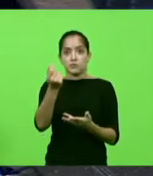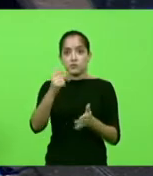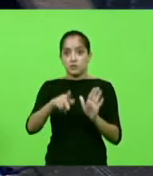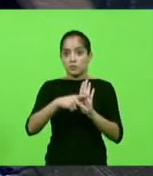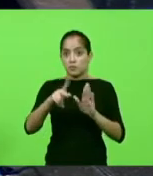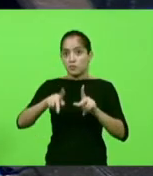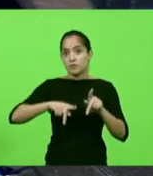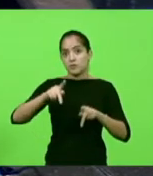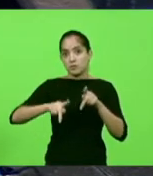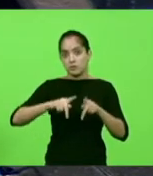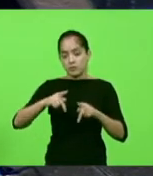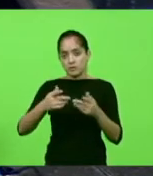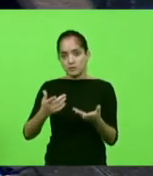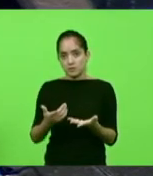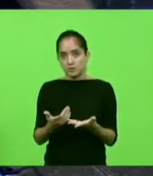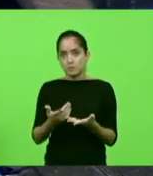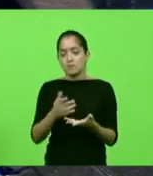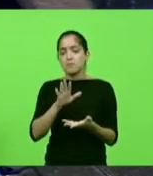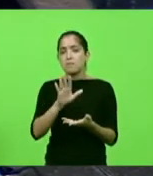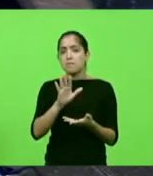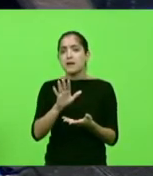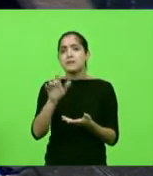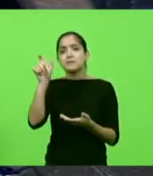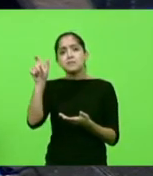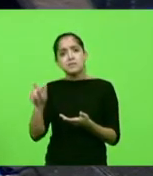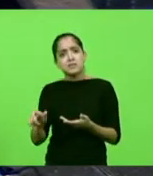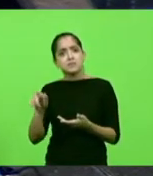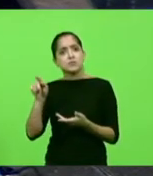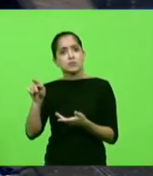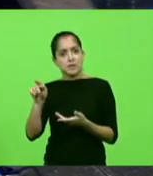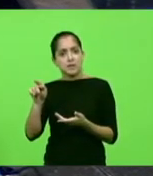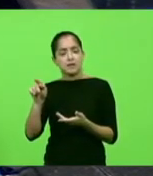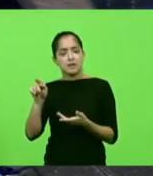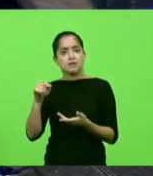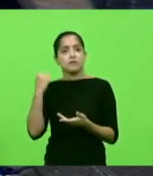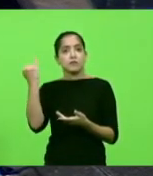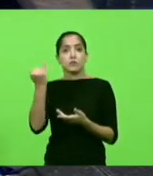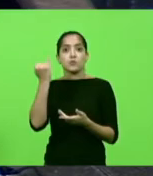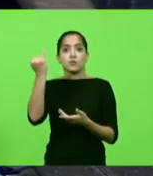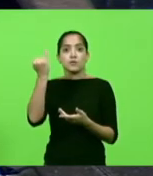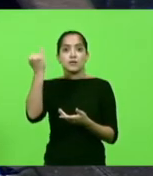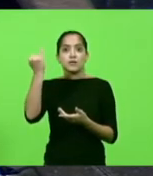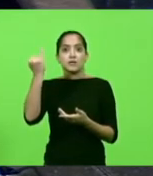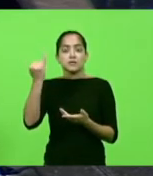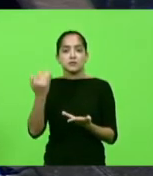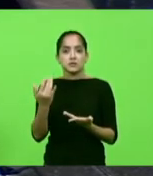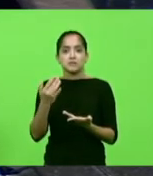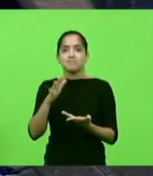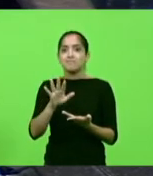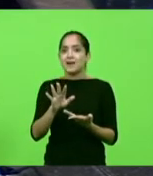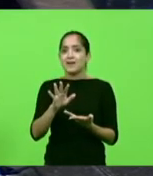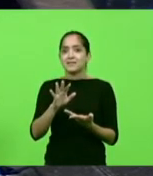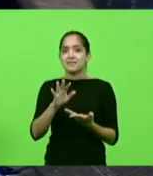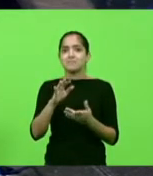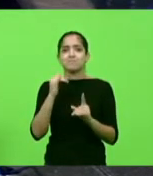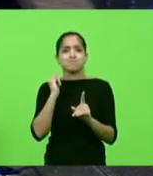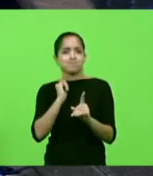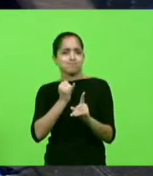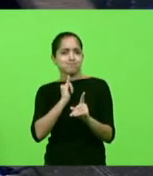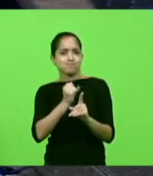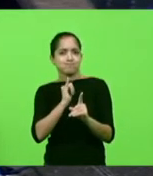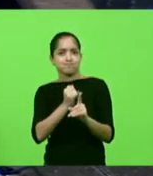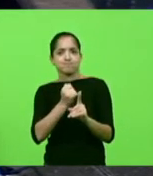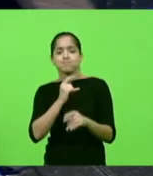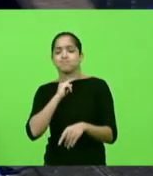brasileiros. Mas, mesmo Roberto Campos, que foi um grande profeta, não pôde profetizar a ascensão